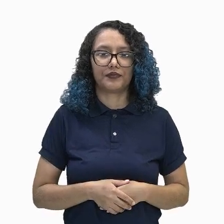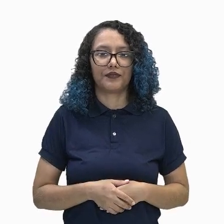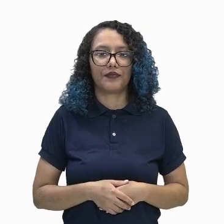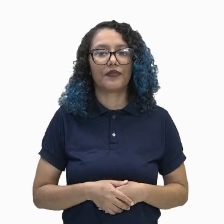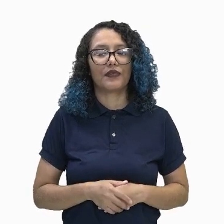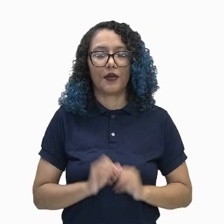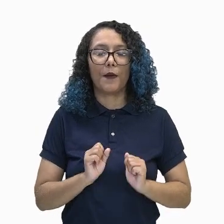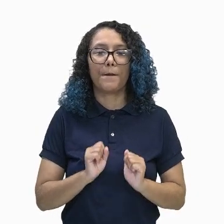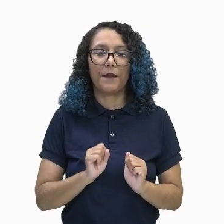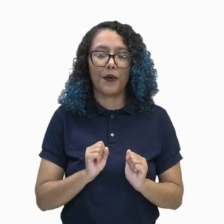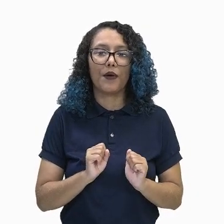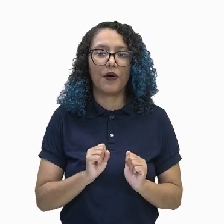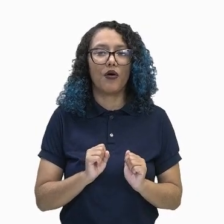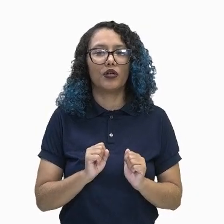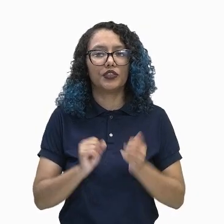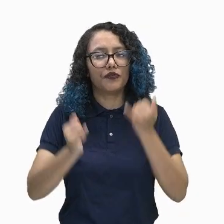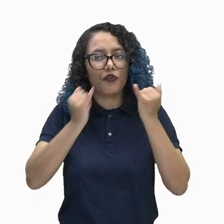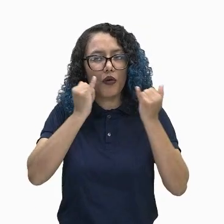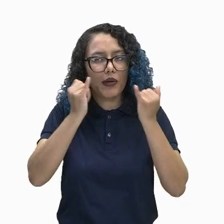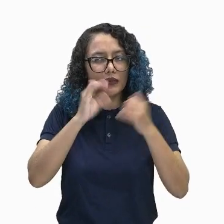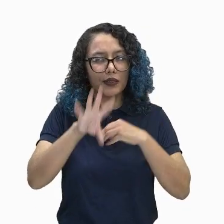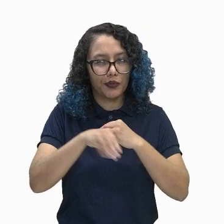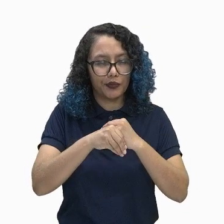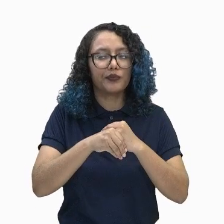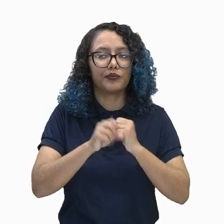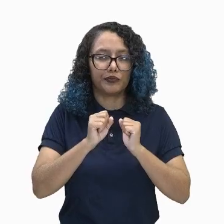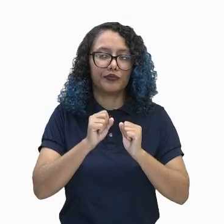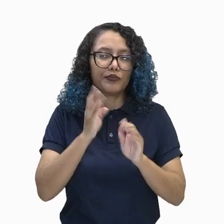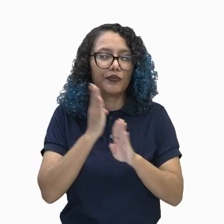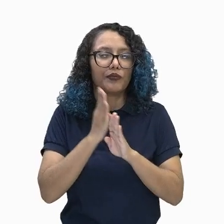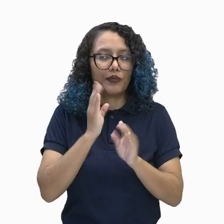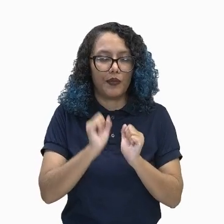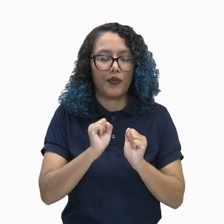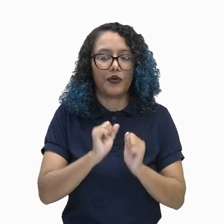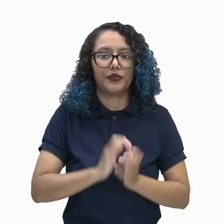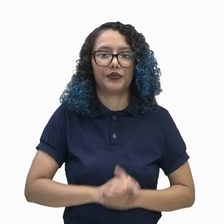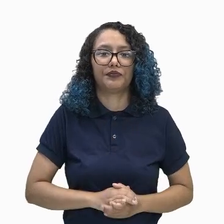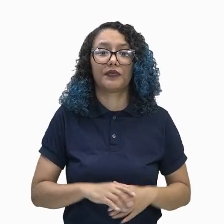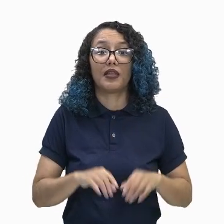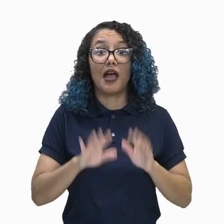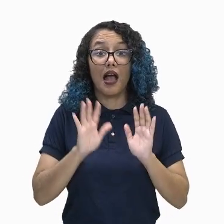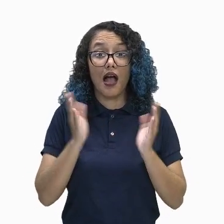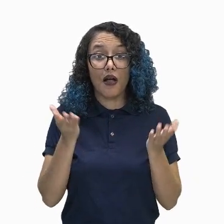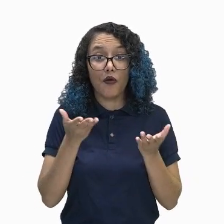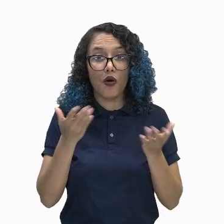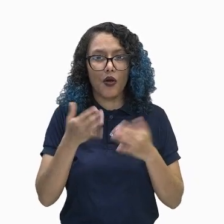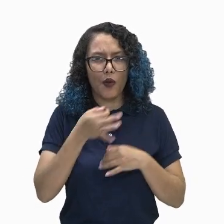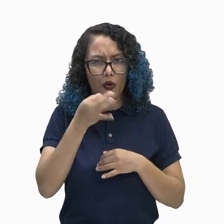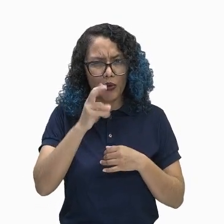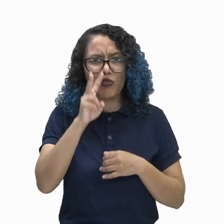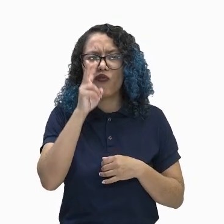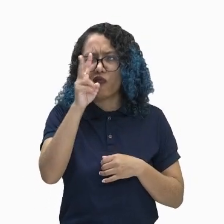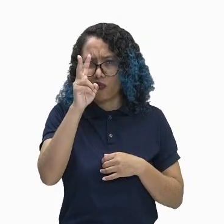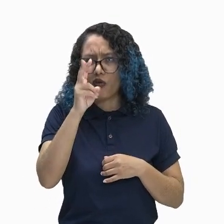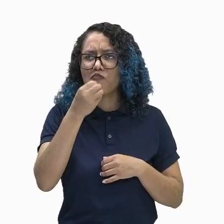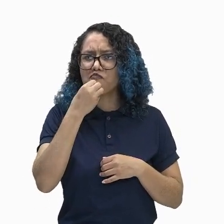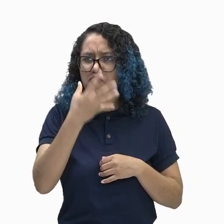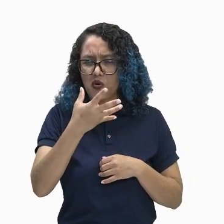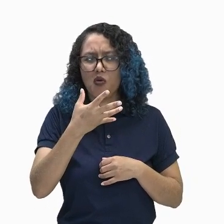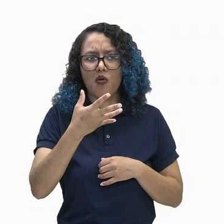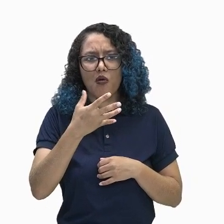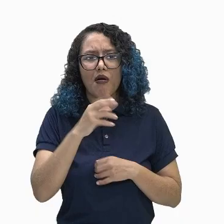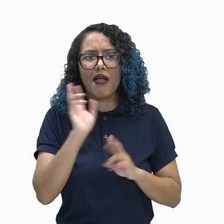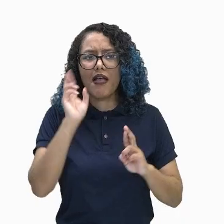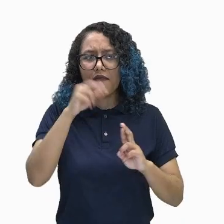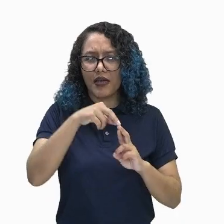você pode ter mais informações. Observem que aqui eu tenho um argumento mais forte relacionado ao motivo pelo qual você